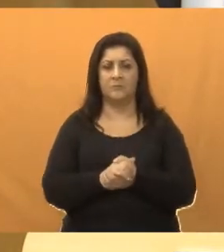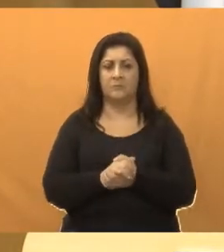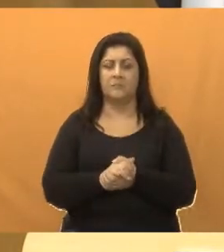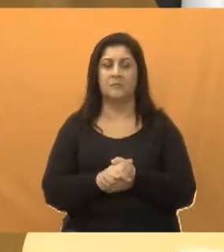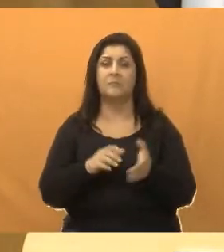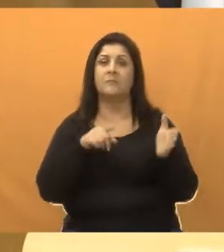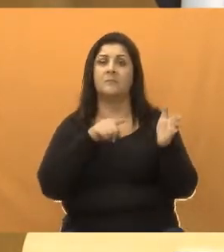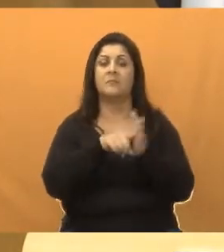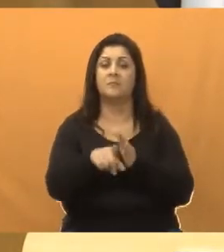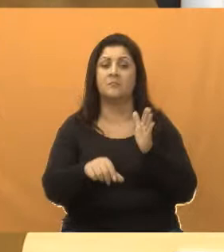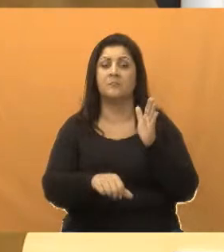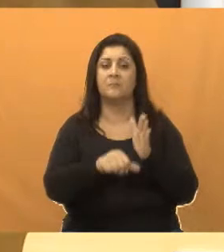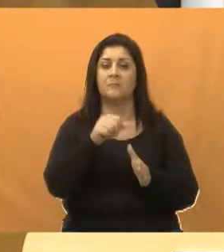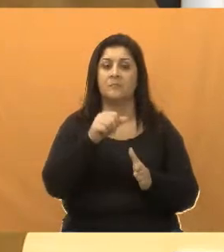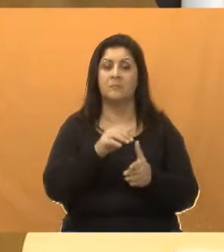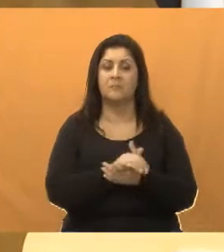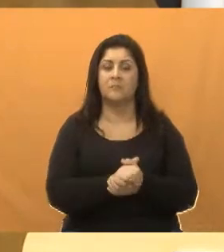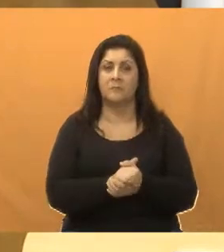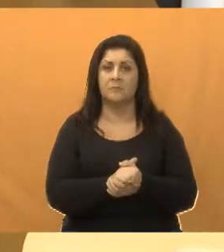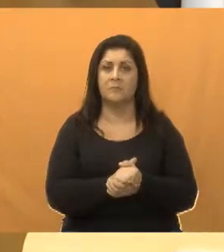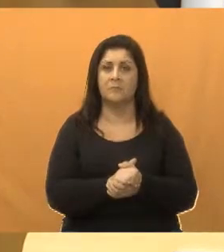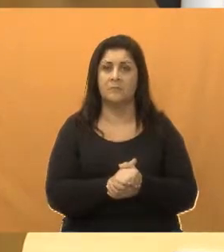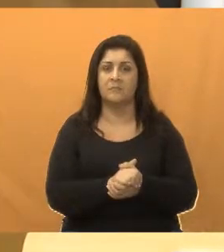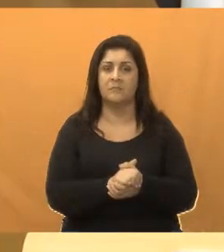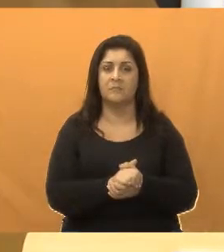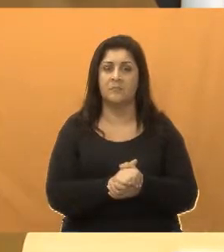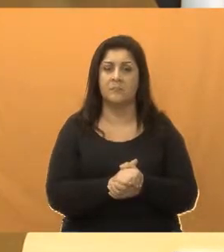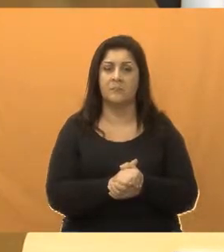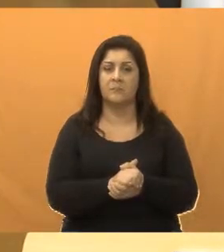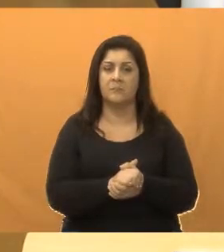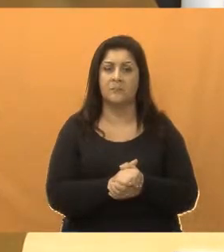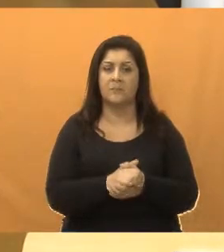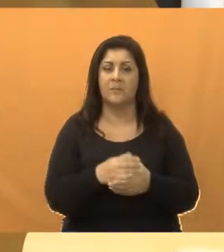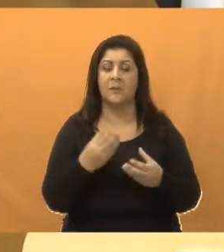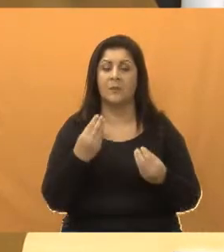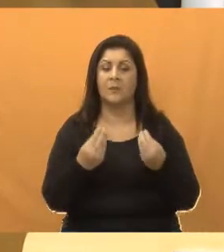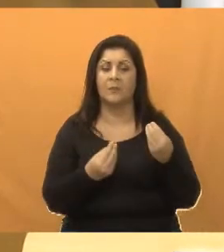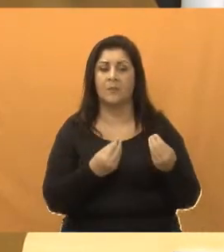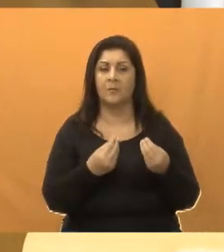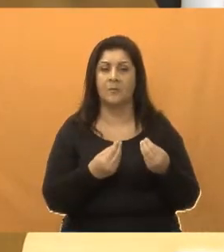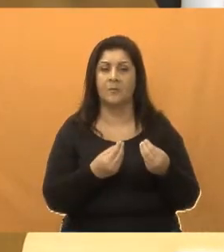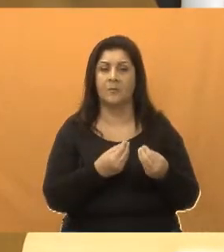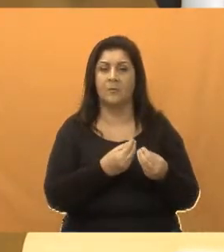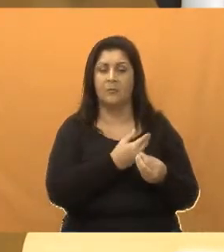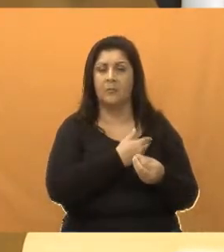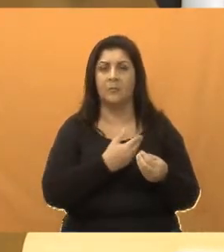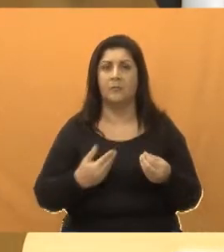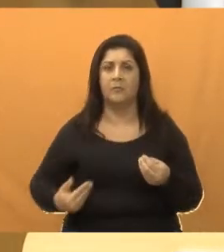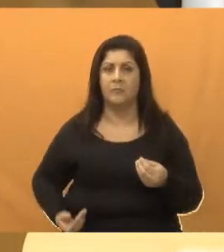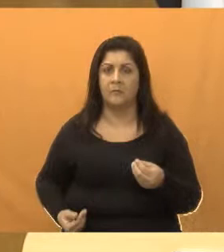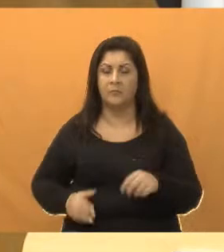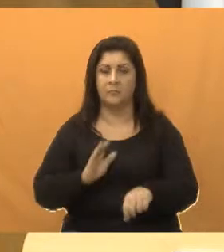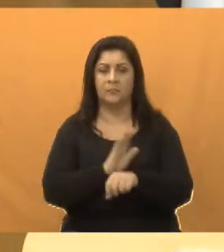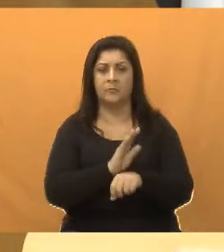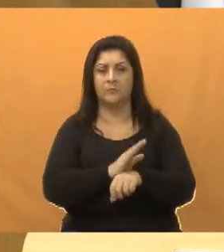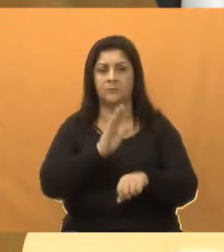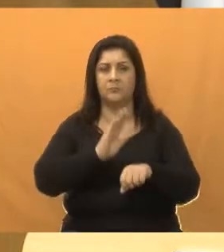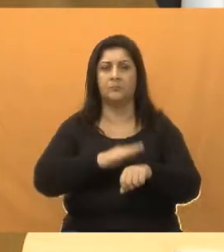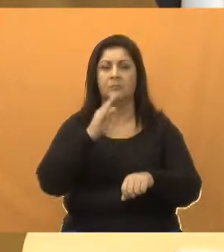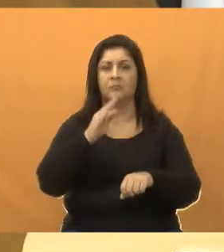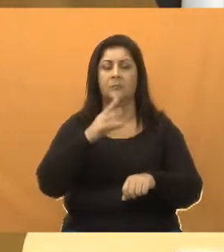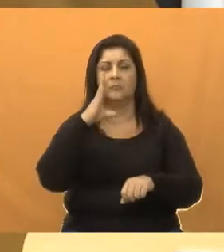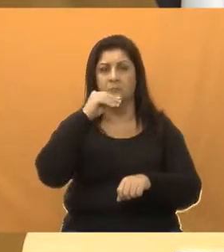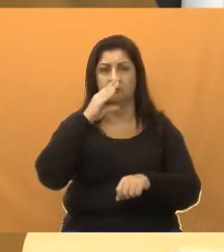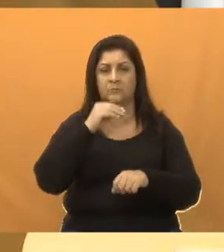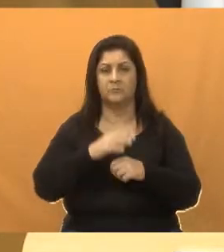Pergunto primeiro para o funcionalismo que estão aqui hoje, de qual governo que eles foram valorizados, né? Não digo que está precisando de mais,